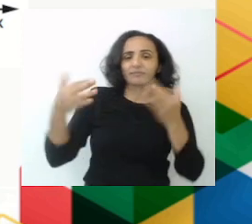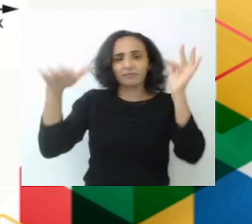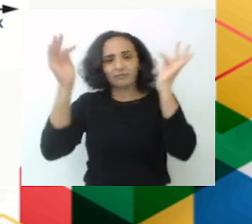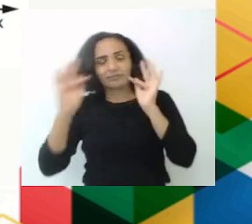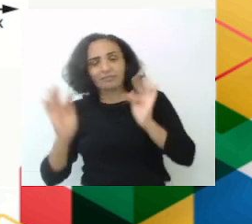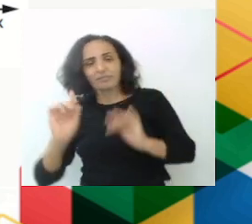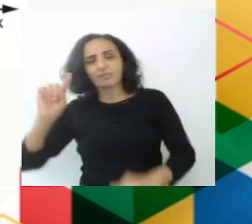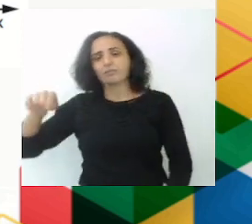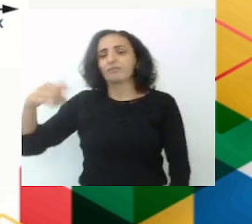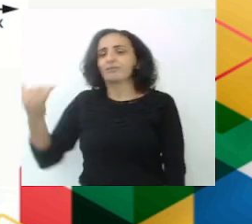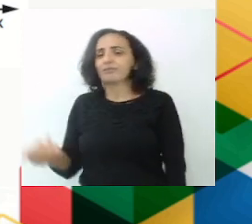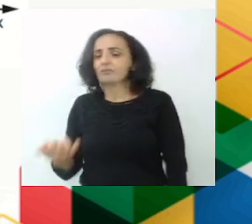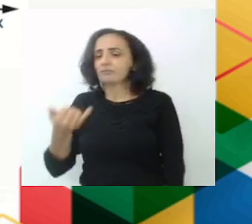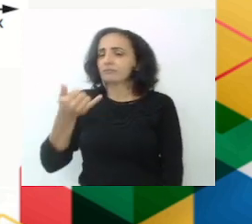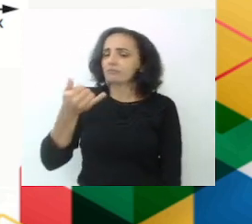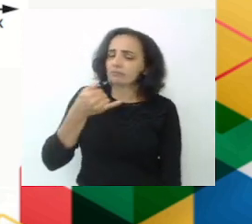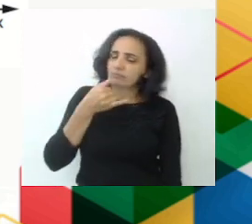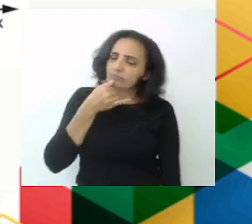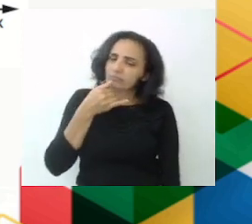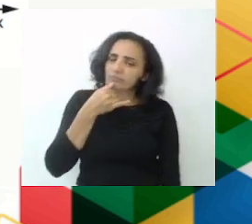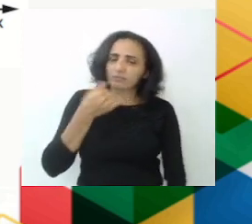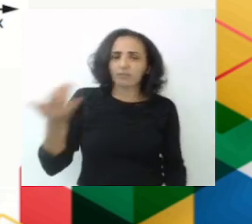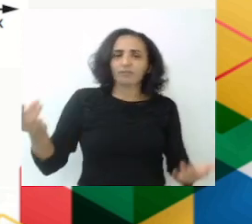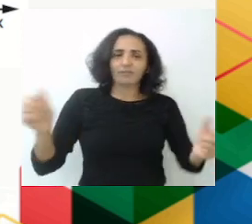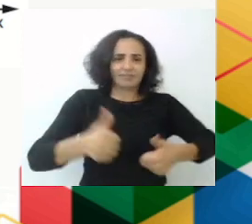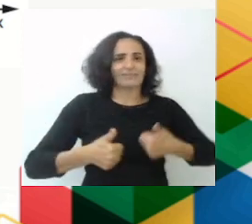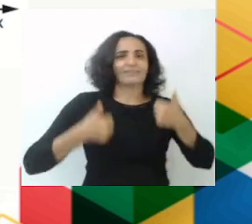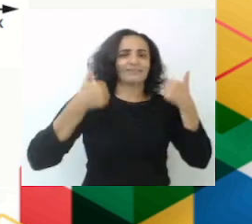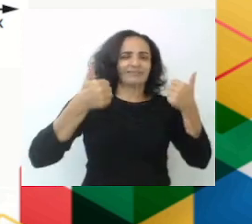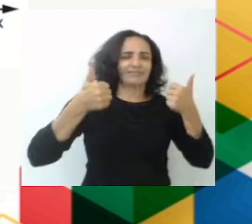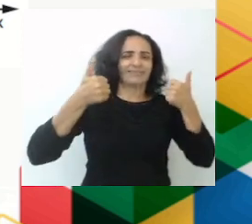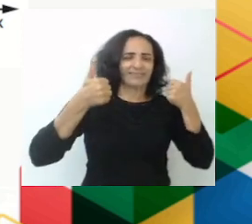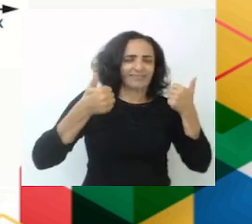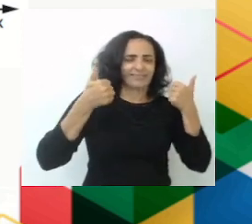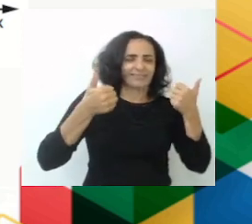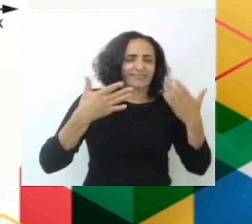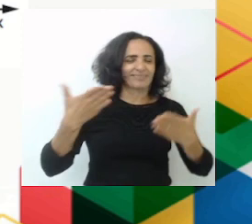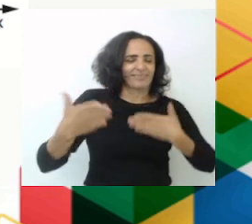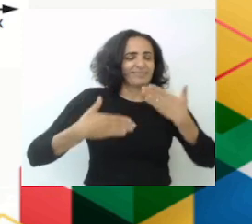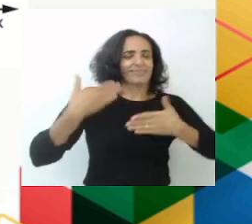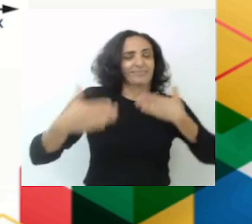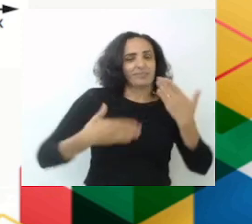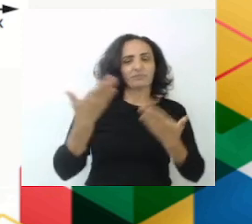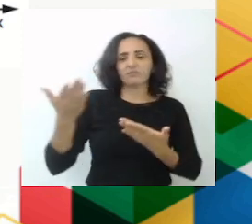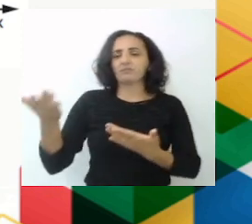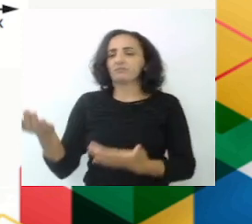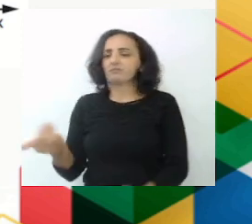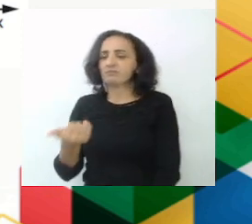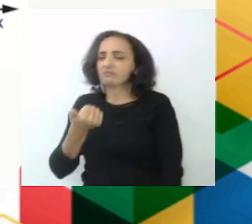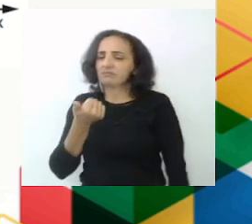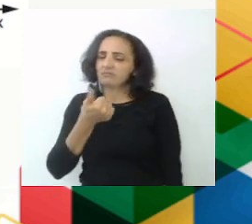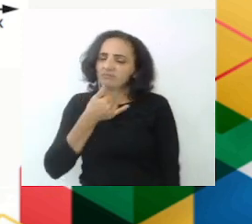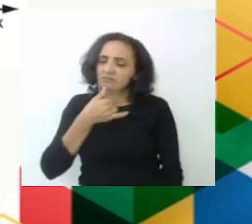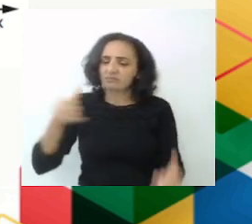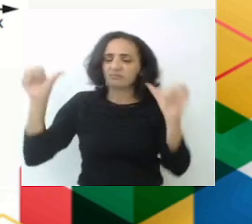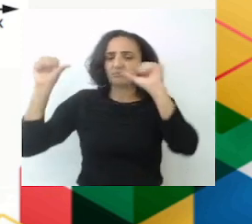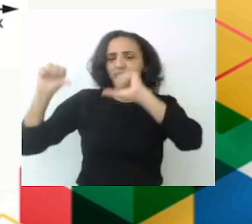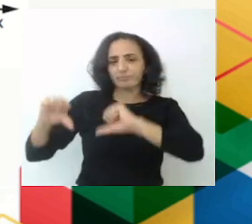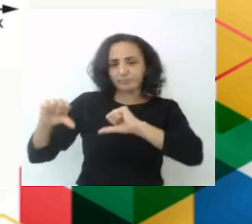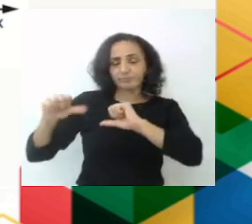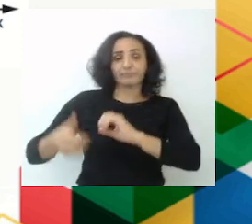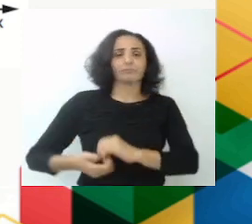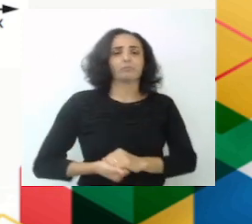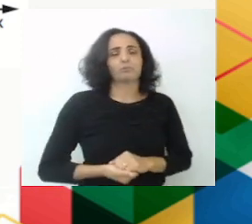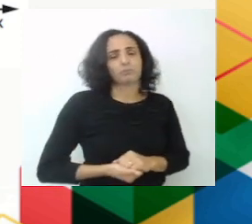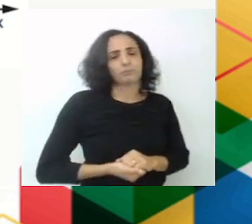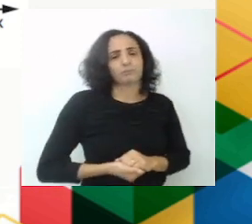Então, quando o astral está positivo, eu estou para cima. Quando o astral está negativo, eu estou para baixo. E